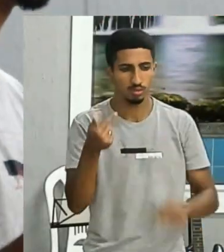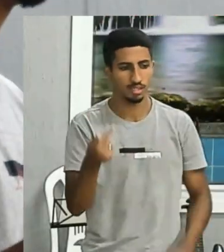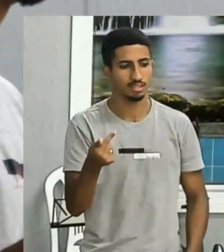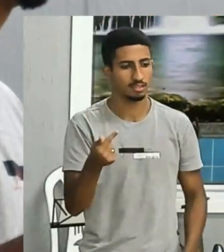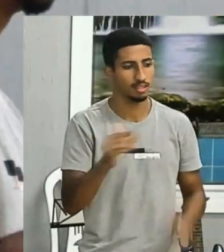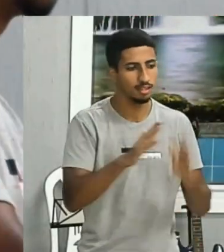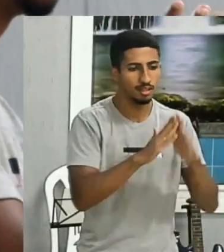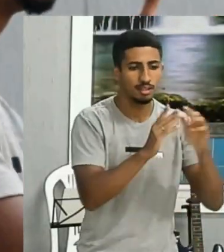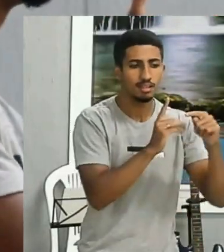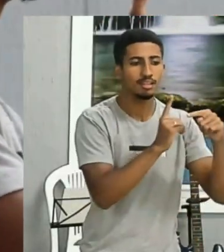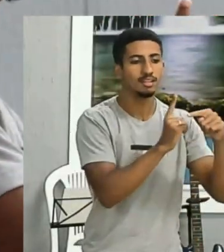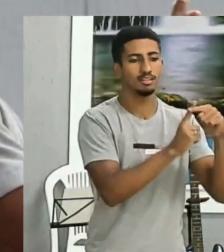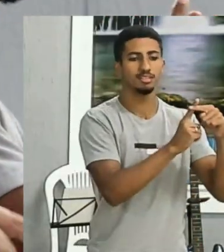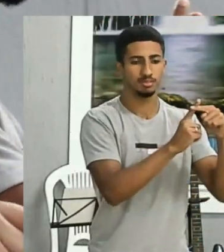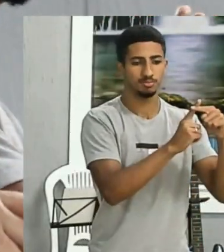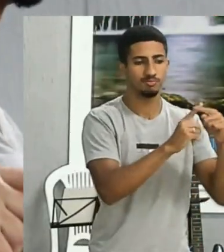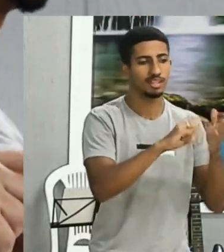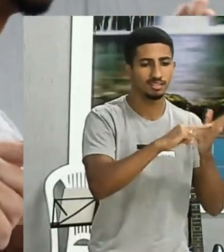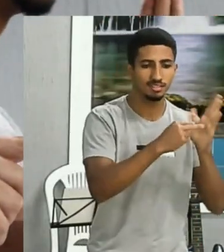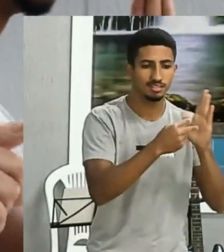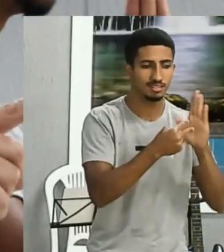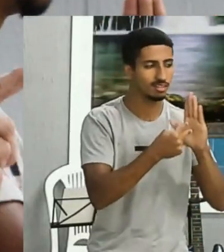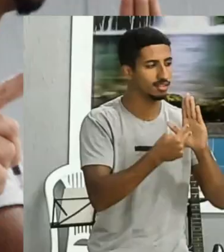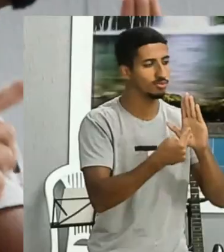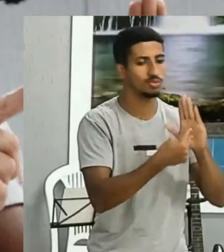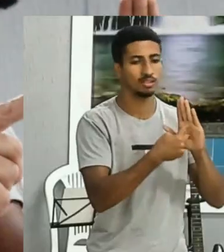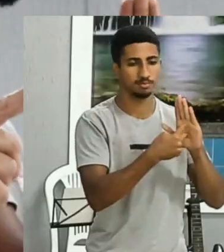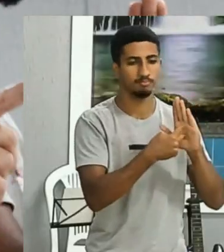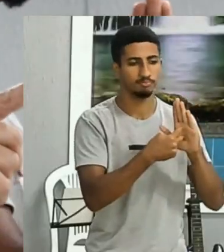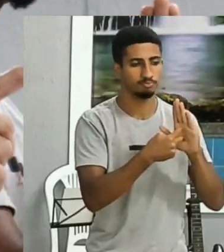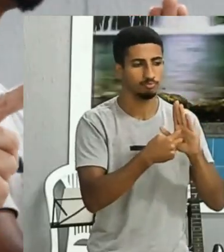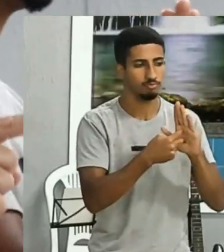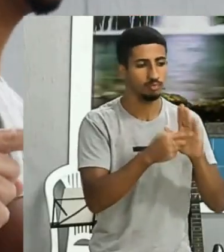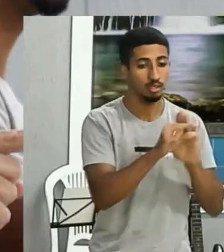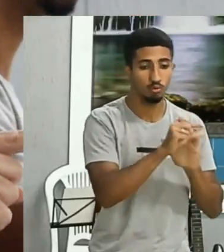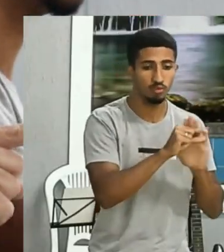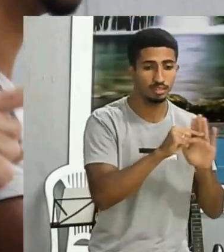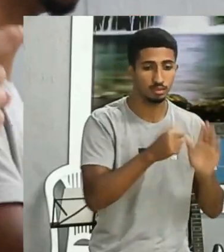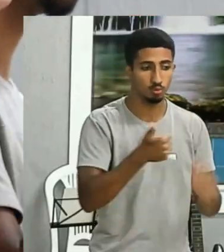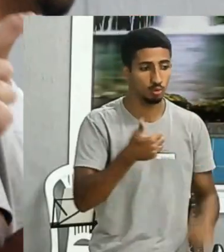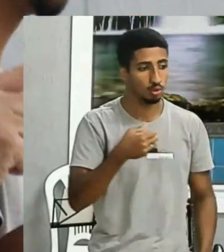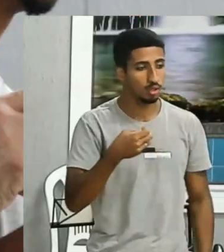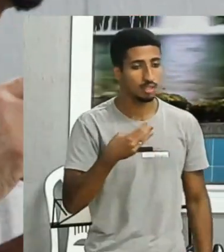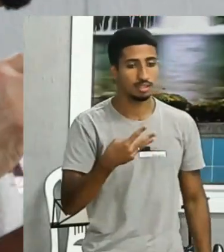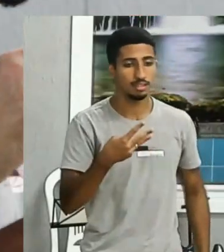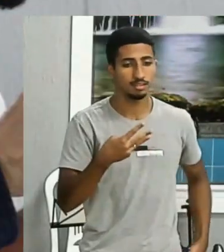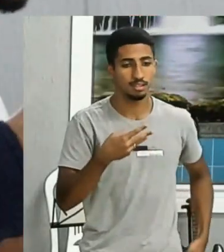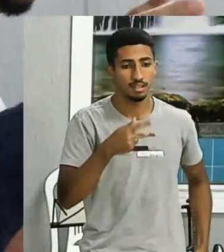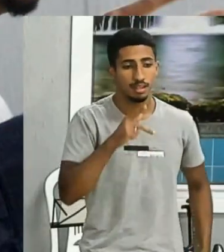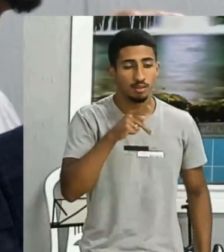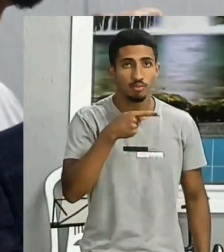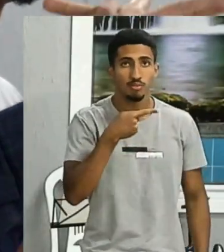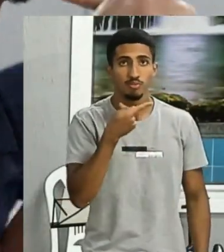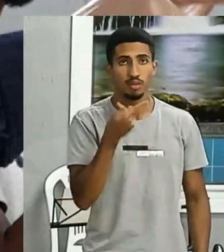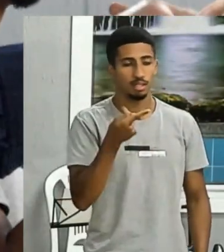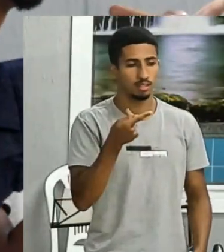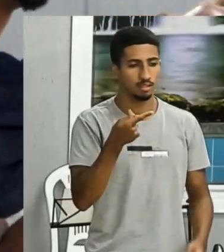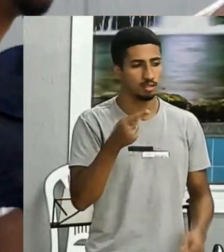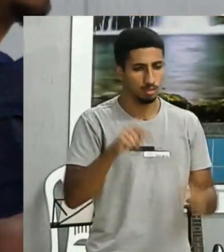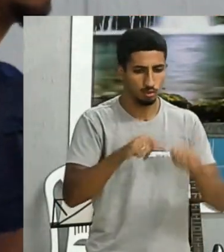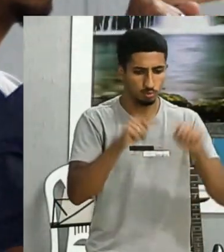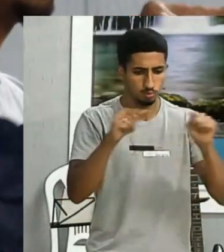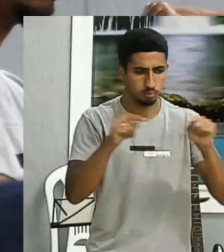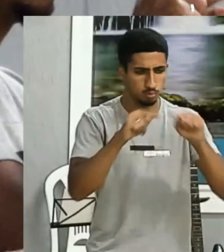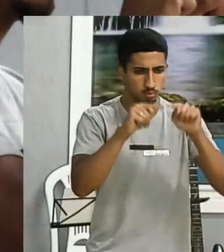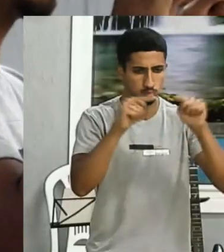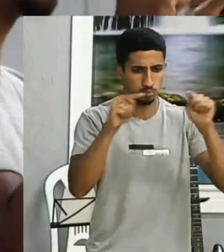7 igrejas. E no meio, no versículo 13, vai dizer: no meio desse candelabro, que são